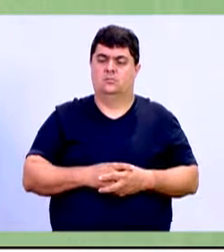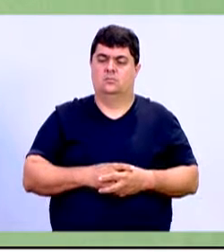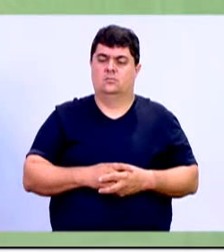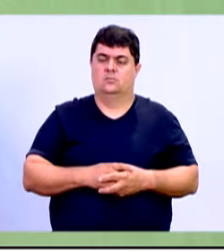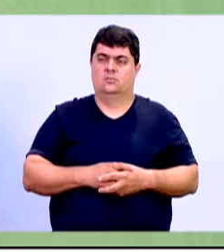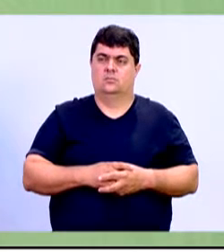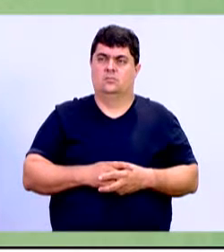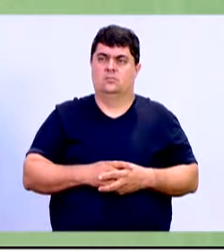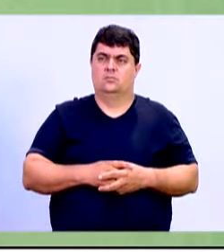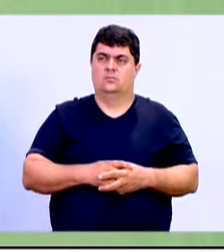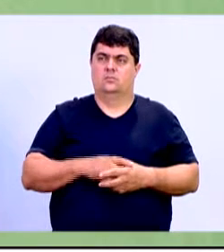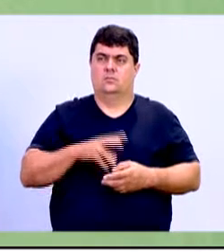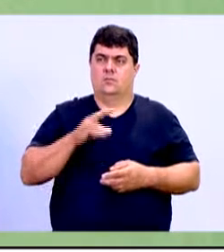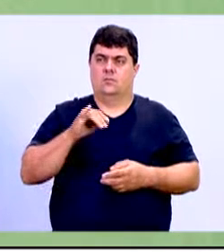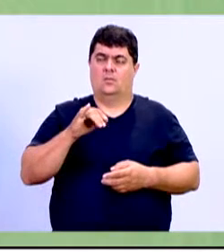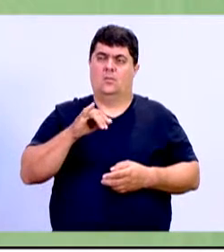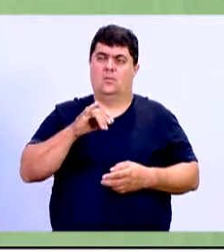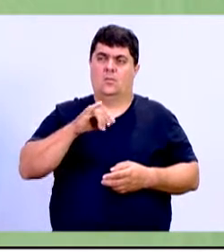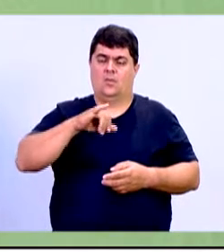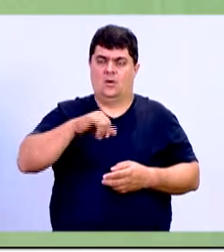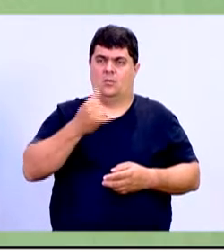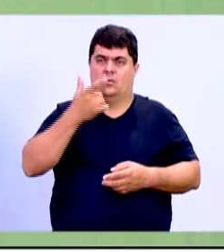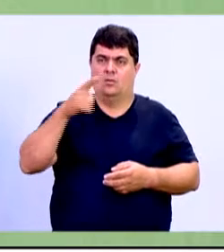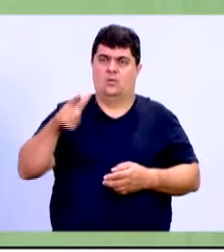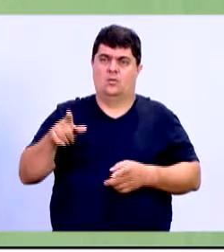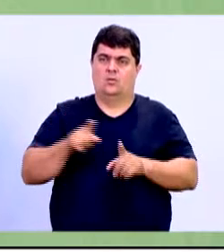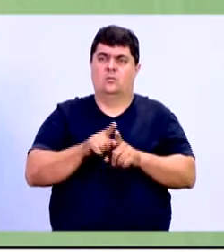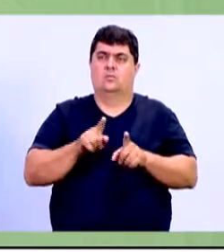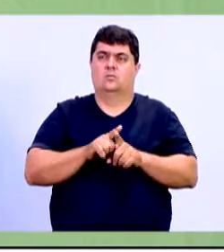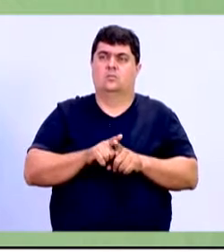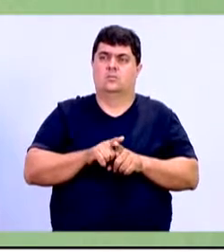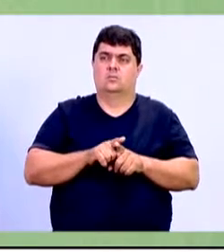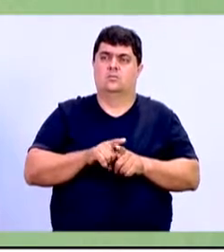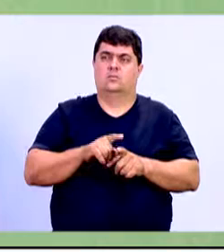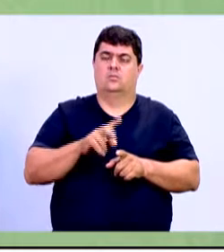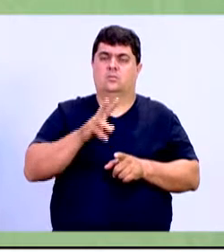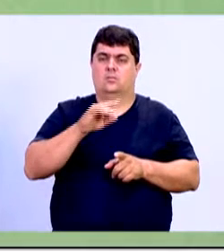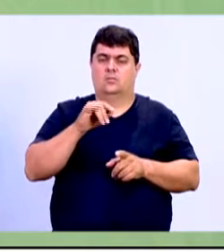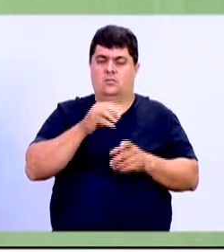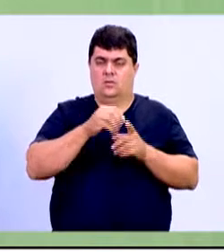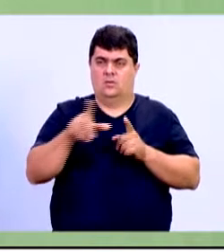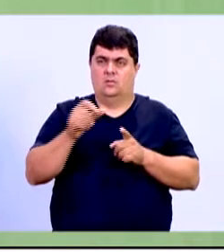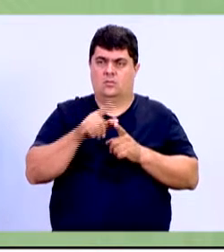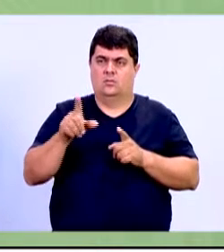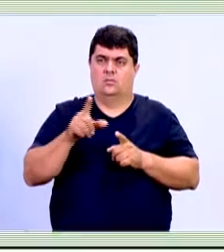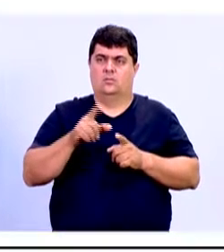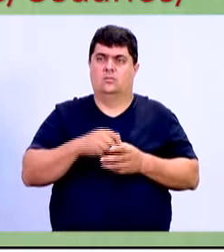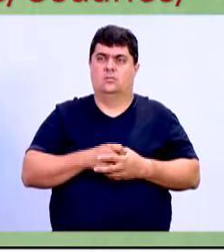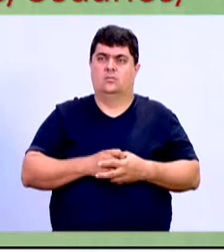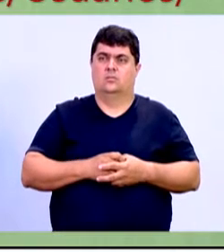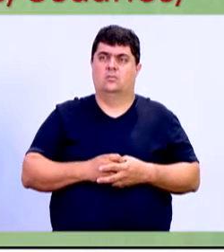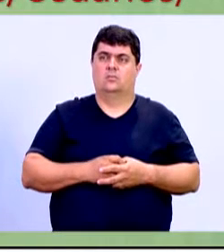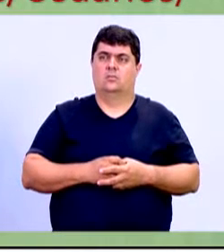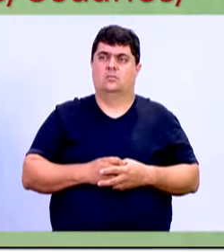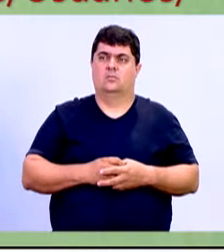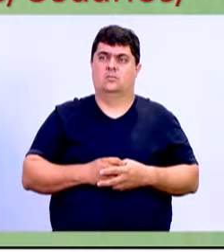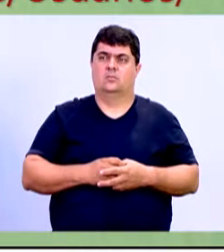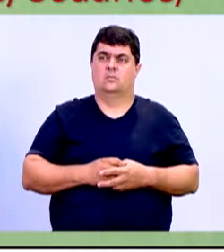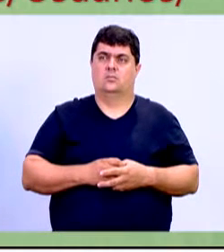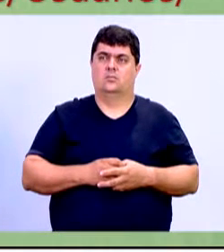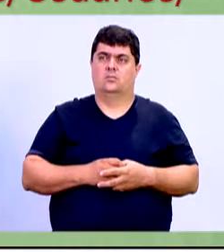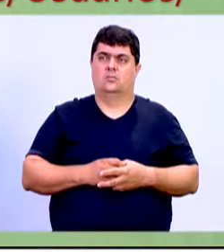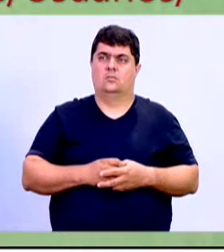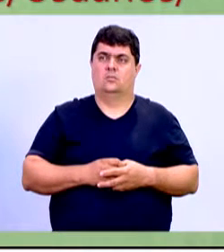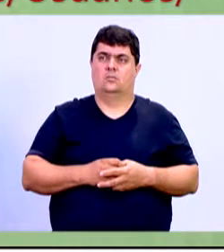O que foi baixado em uma já é aproveitado para as outras, tá? Então, cada vez, conforme vai baixando, mais rápido vai ficando.